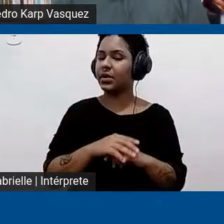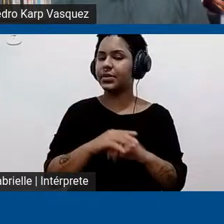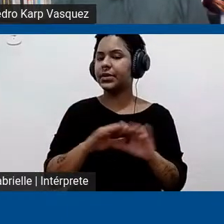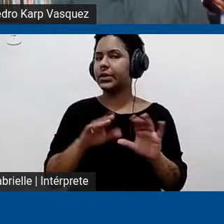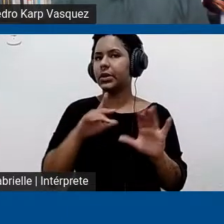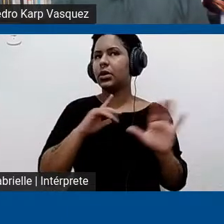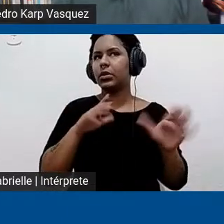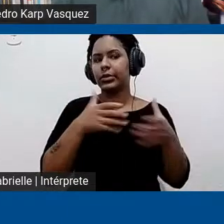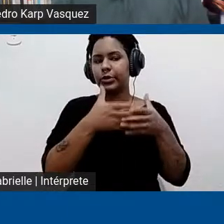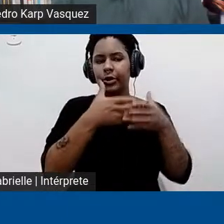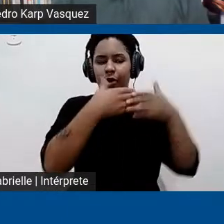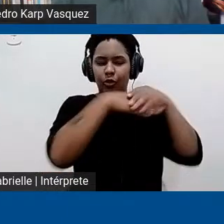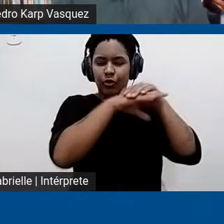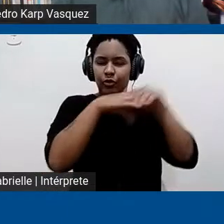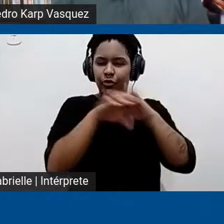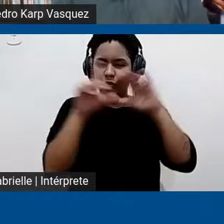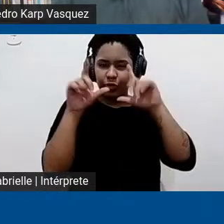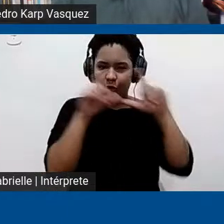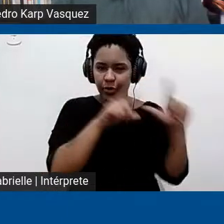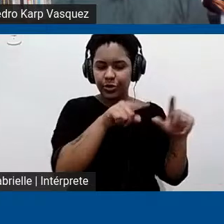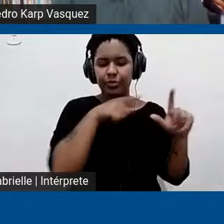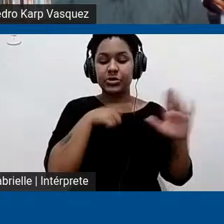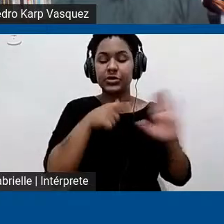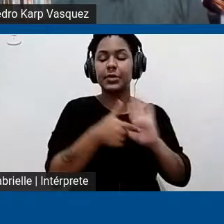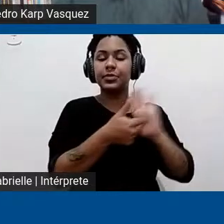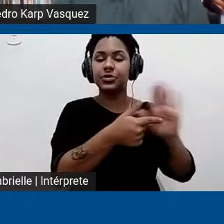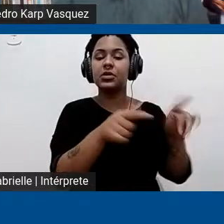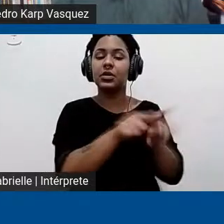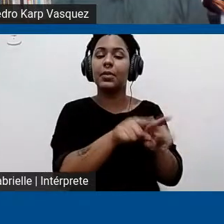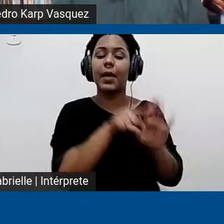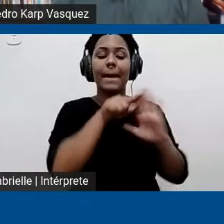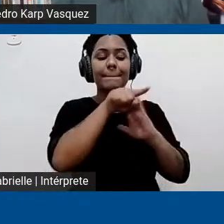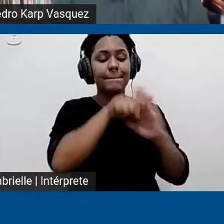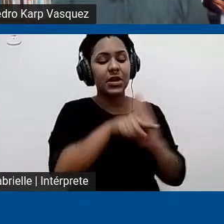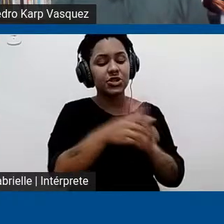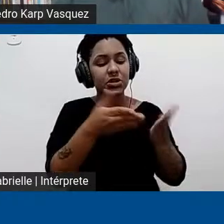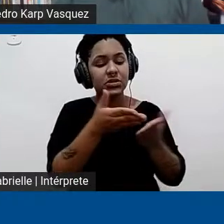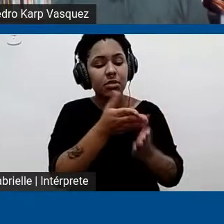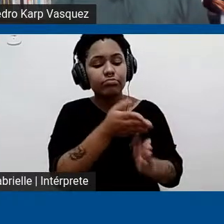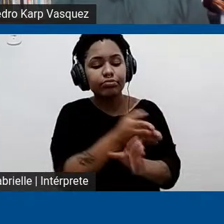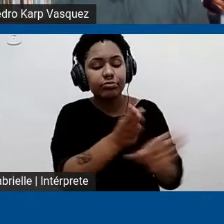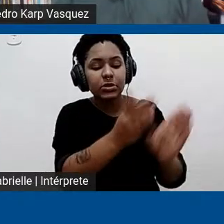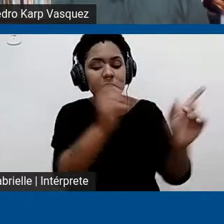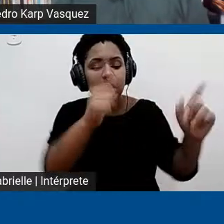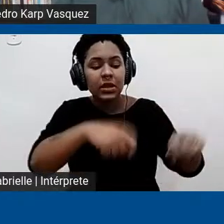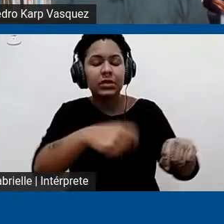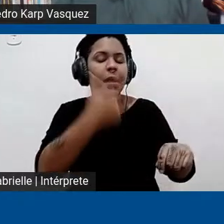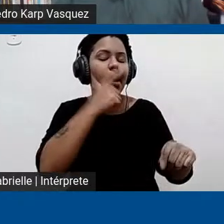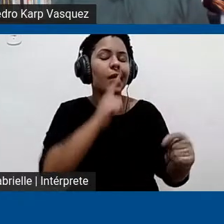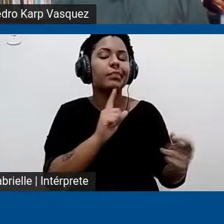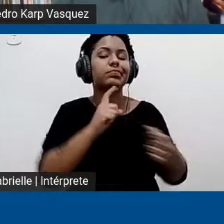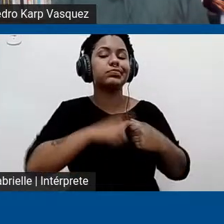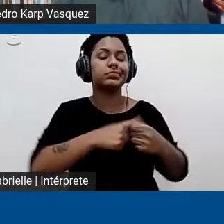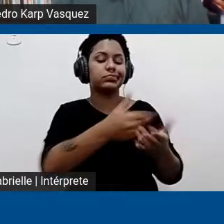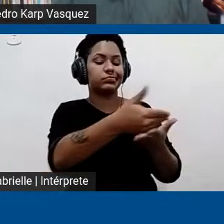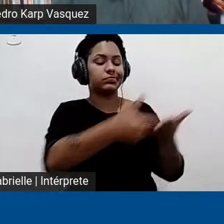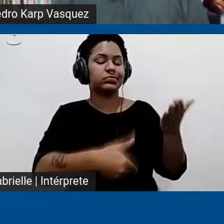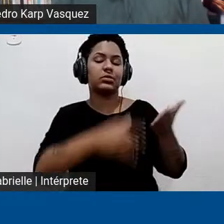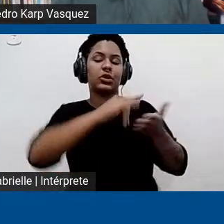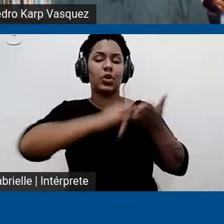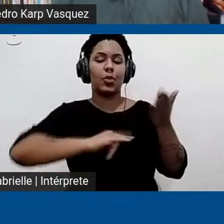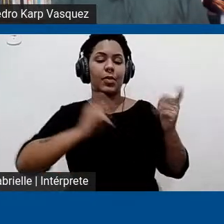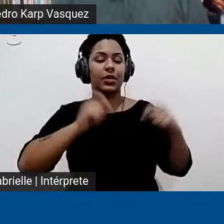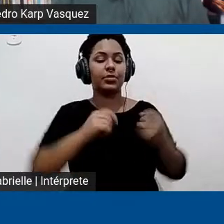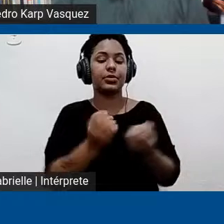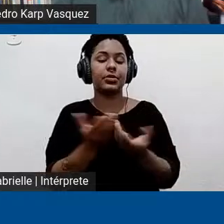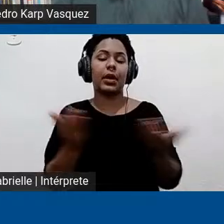destacaria e que caminhos de pesquisa você acha que esse fundo pode trazer, essa documentação pode